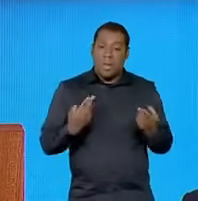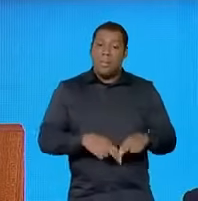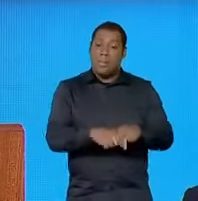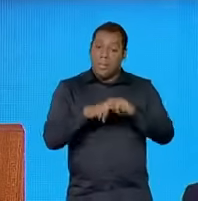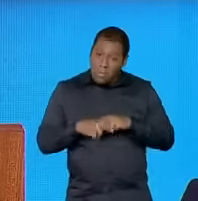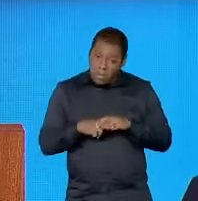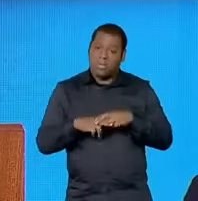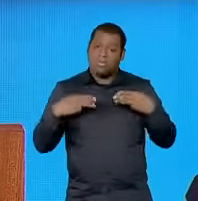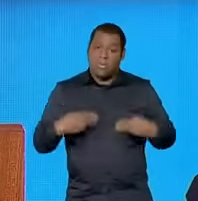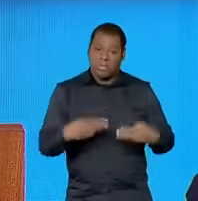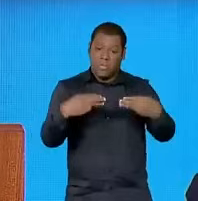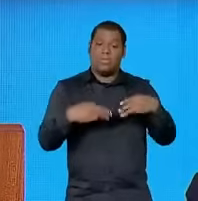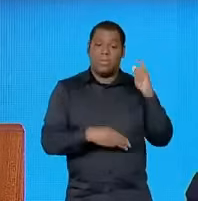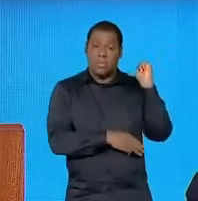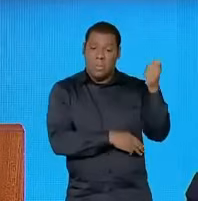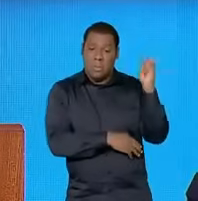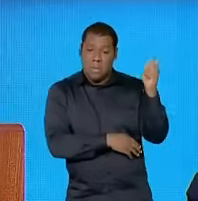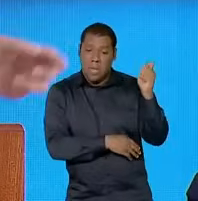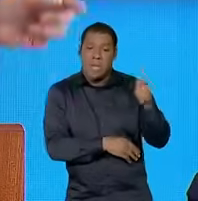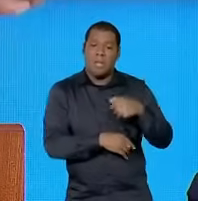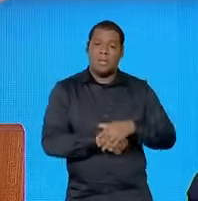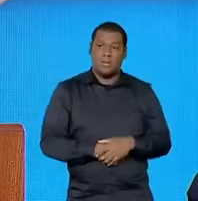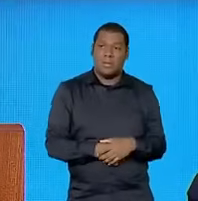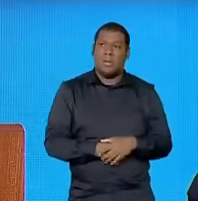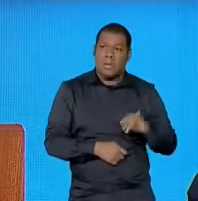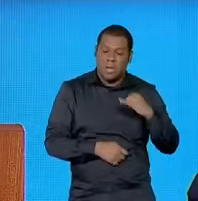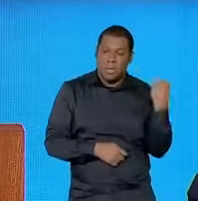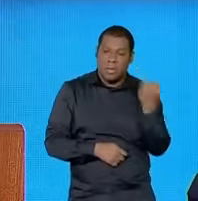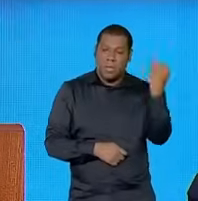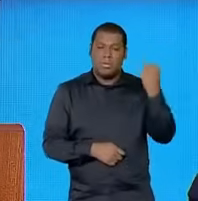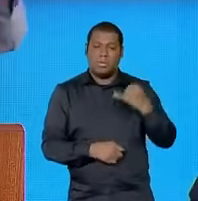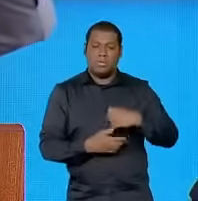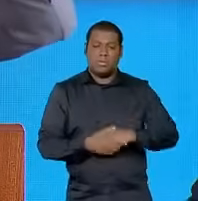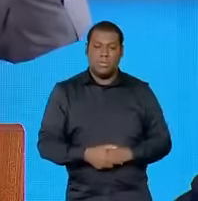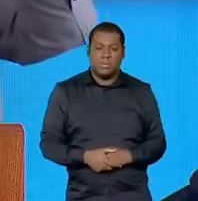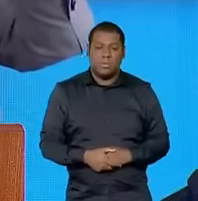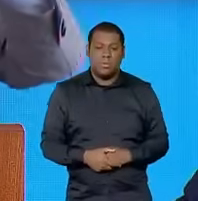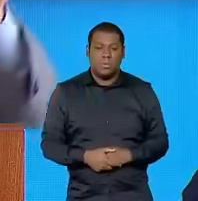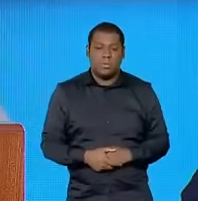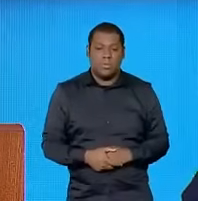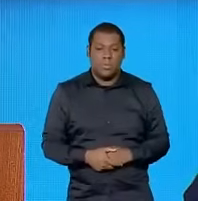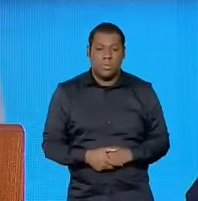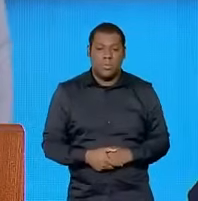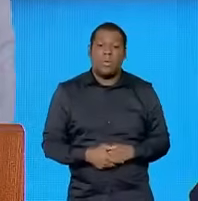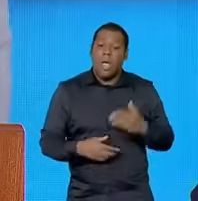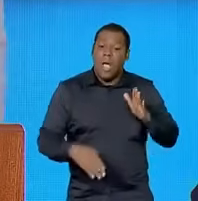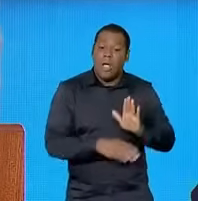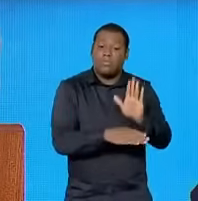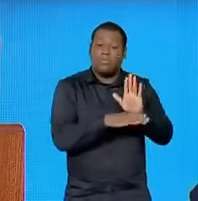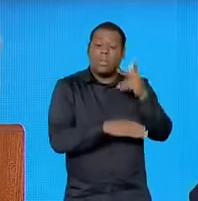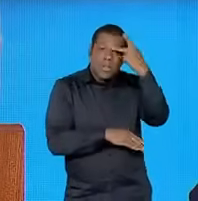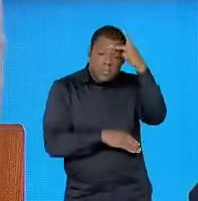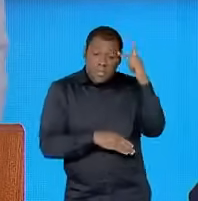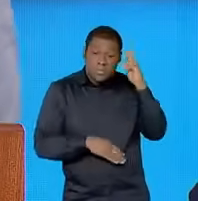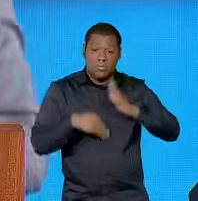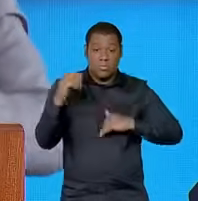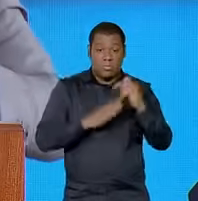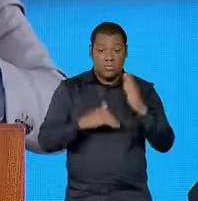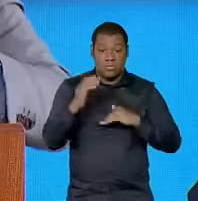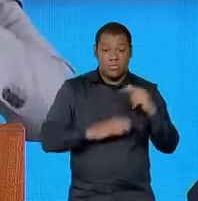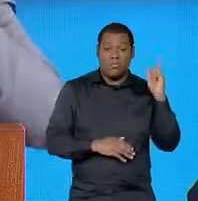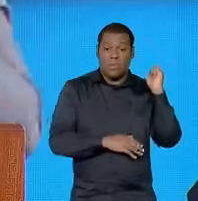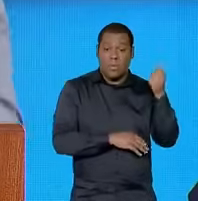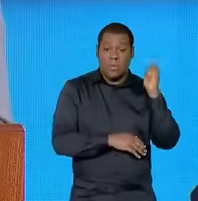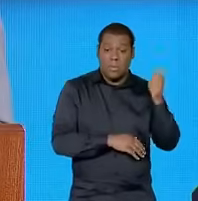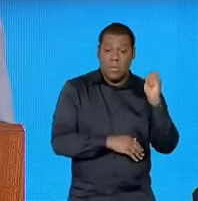Pesca? A gente pode ter. E também porque a gente tem que utilizar o pequeno e médio produtor a utilizar a capacidade